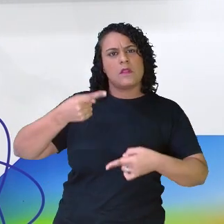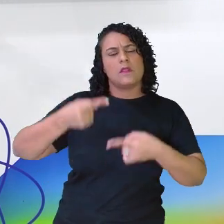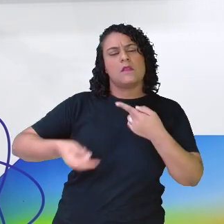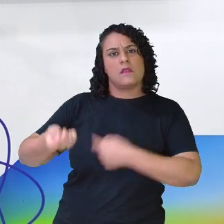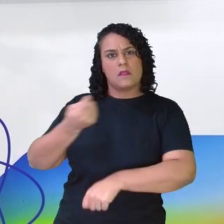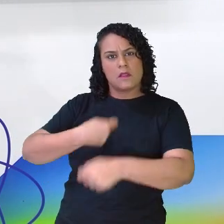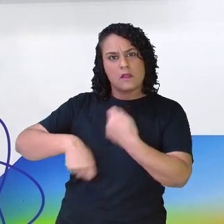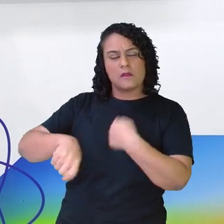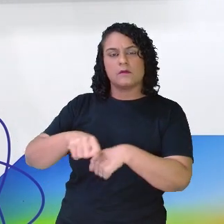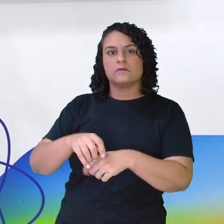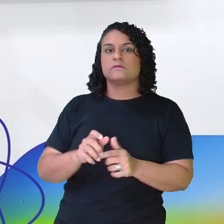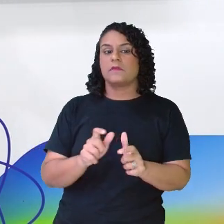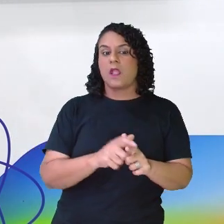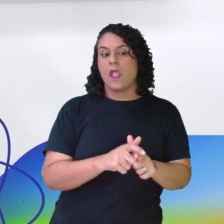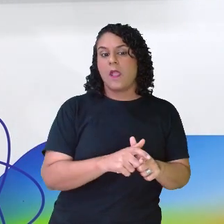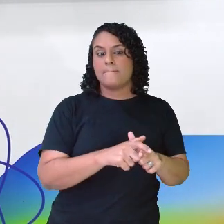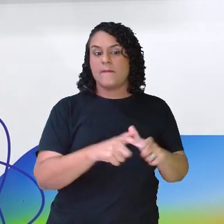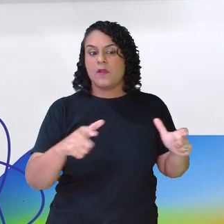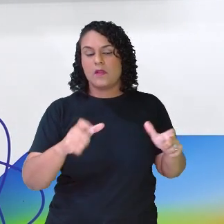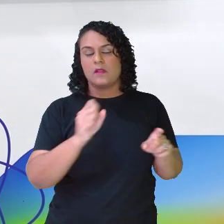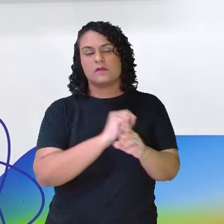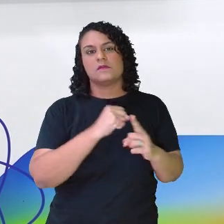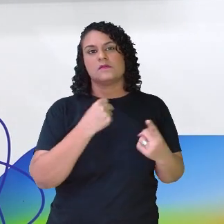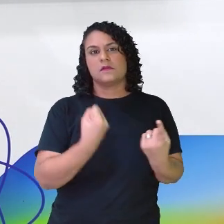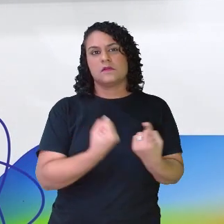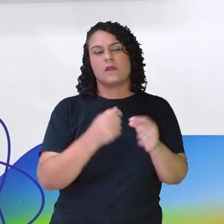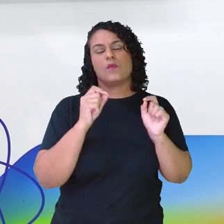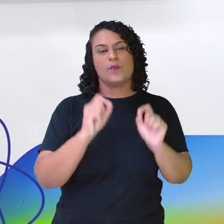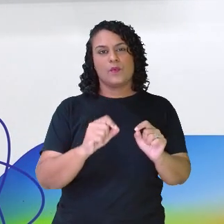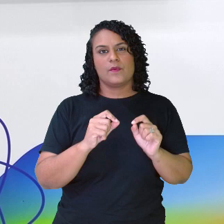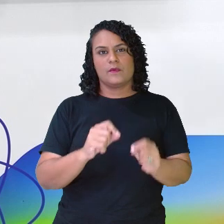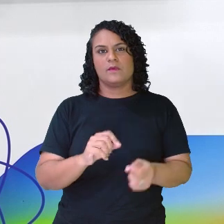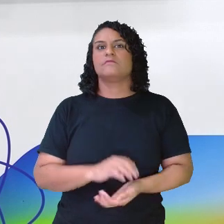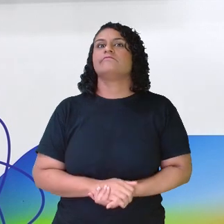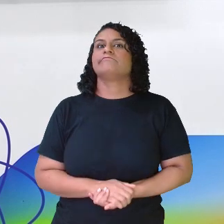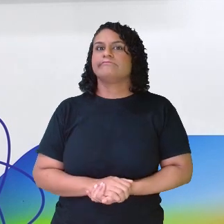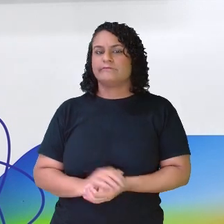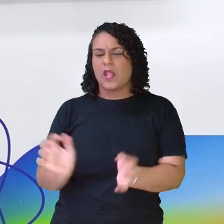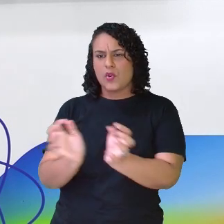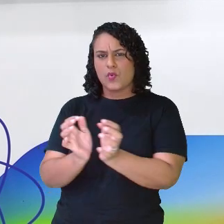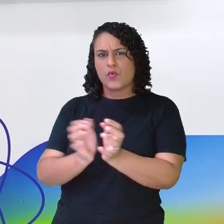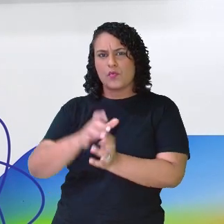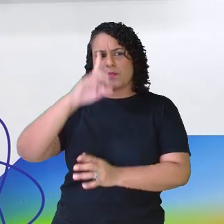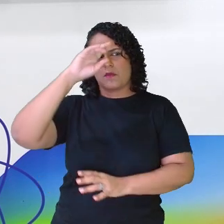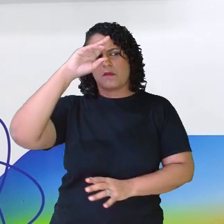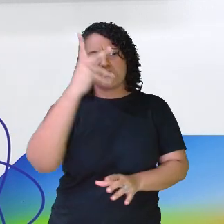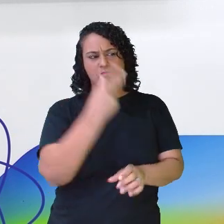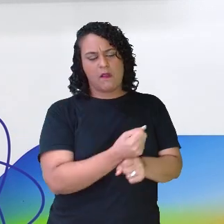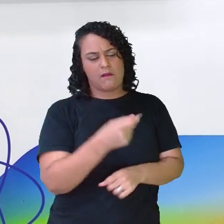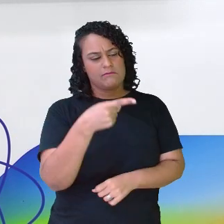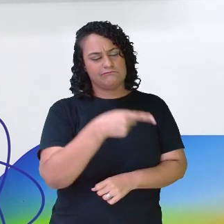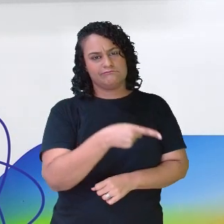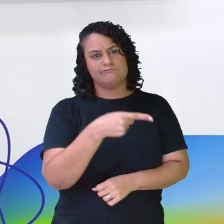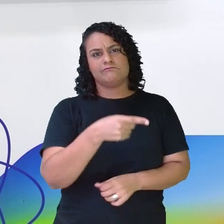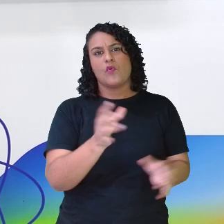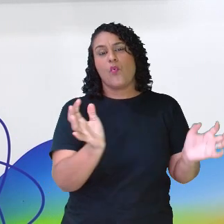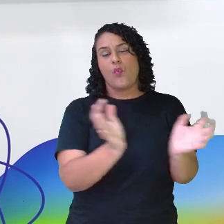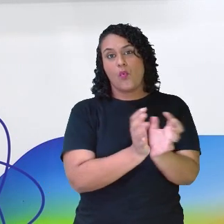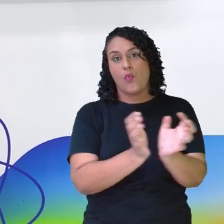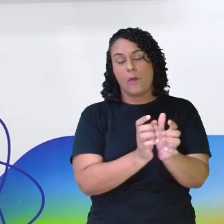maior parte da sociedade vai ser dominada aí por esses que estão em cima, no topo da